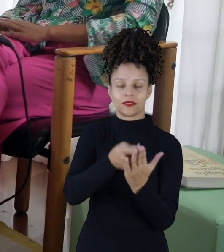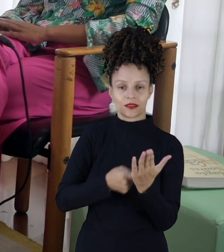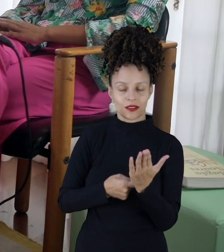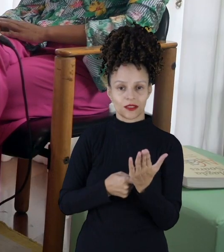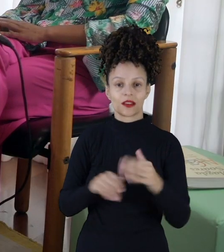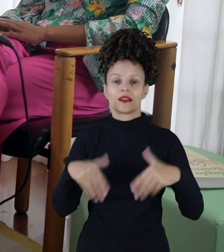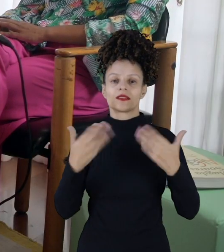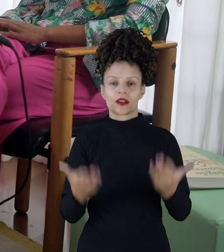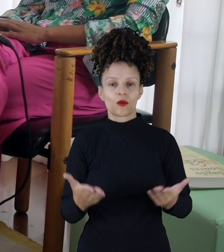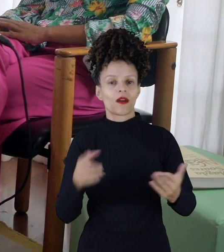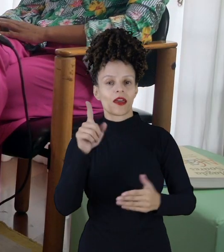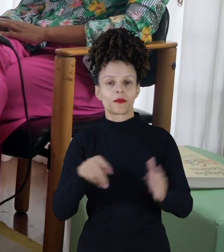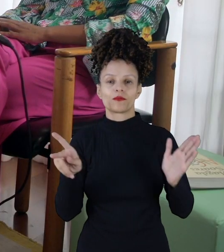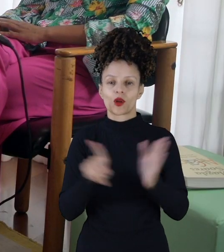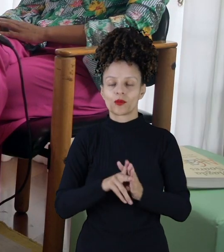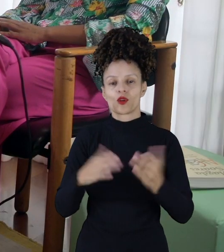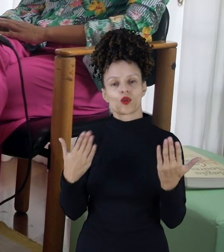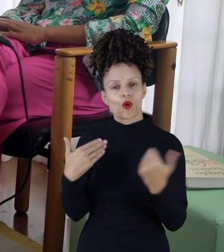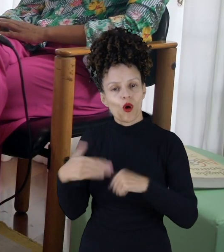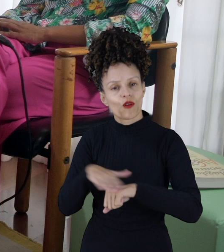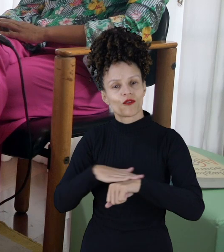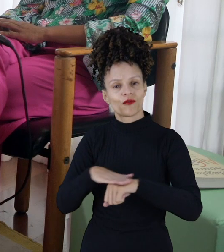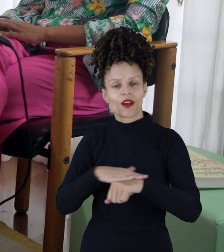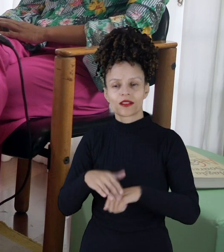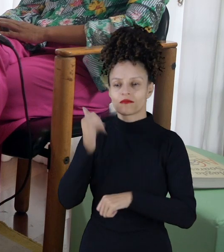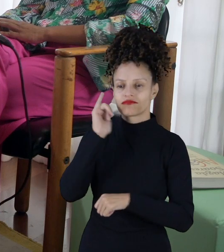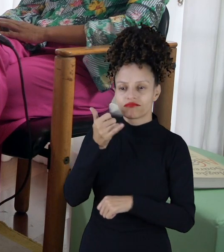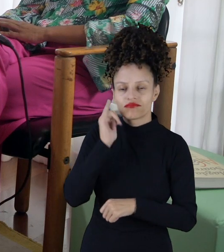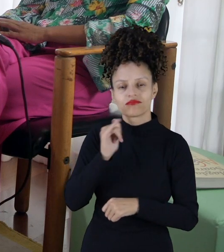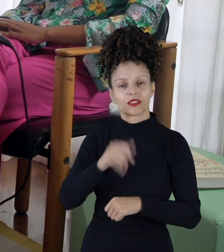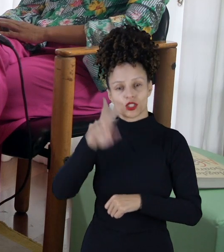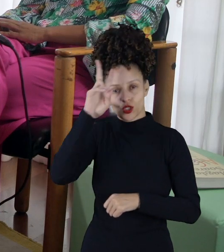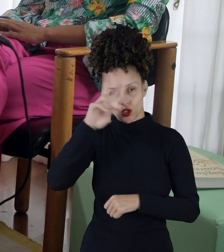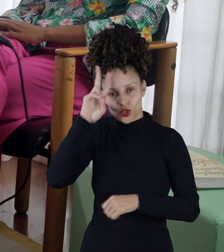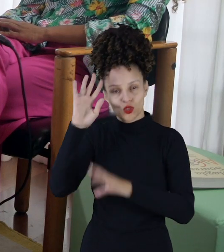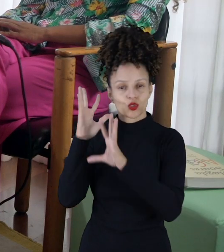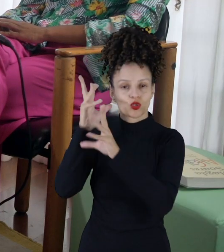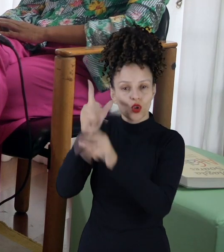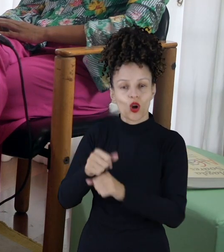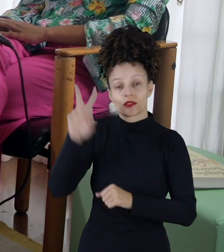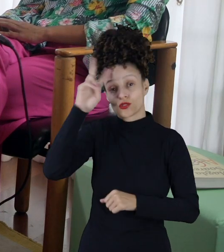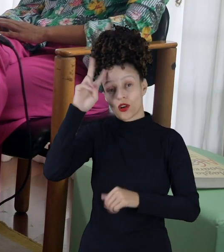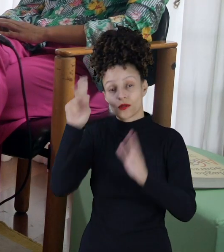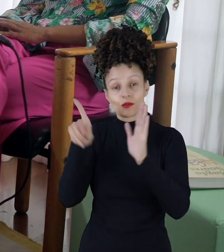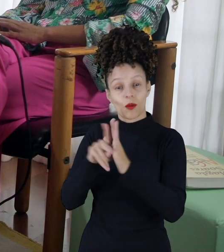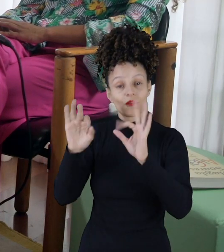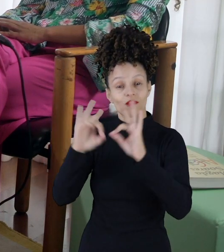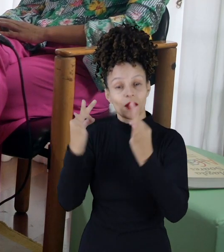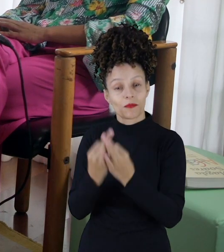da palavra escrita. Então, ela vem da conversa, ela vem das parlendas, ela vem das histórias, as histórias